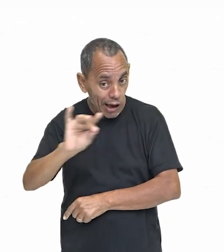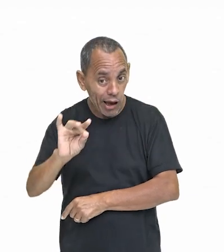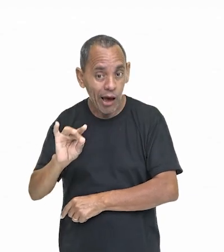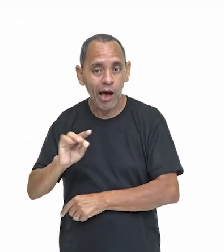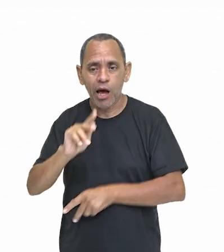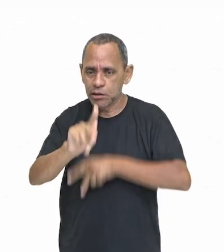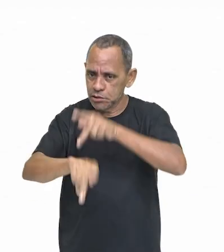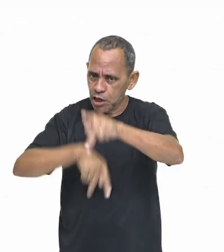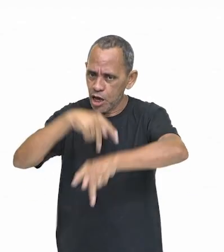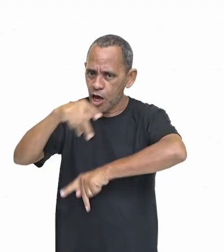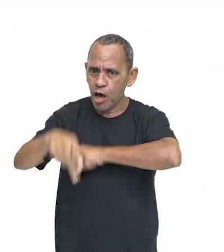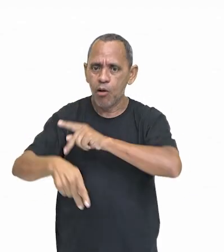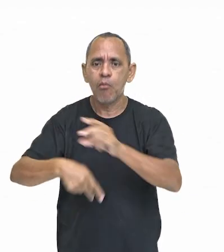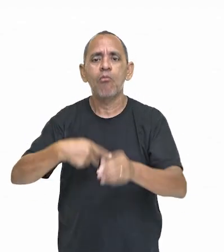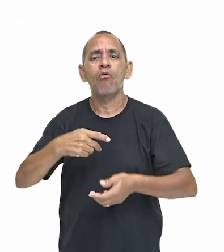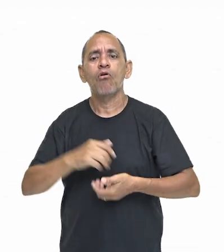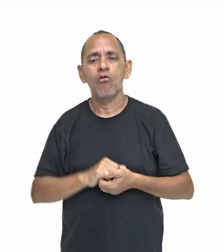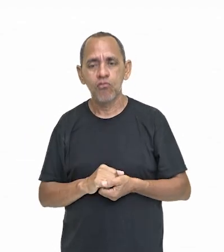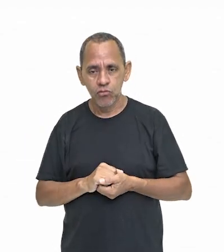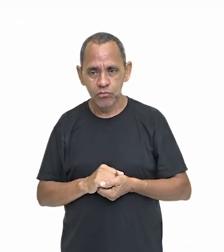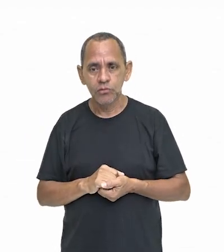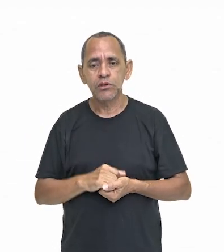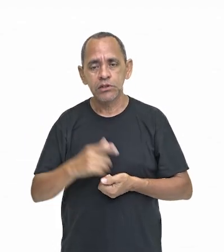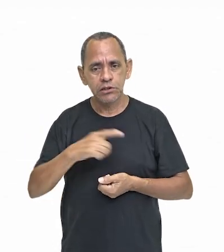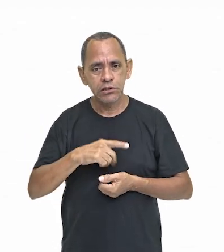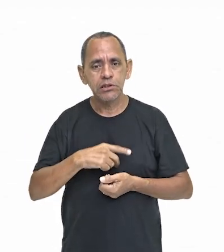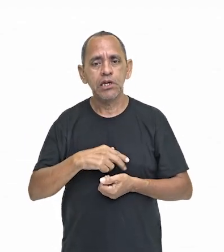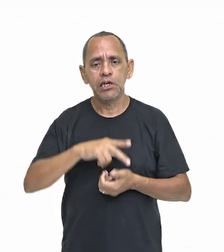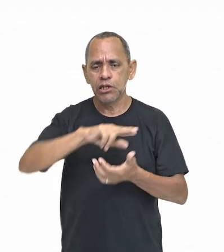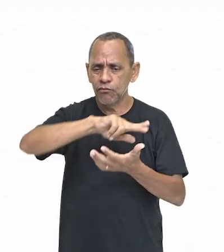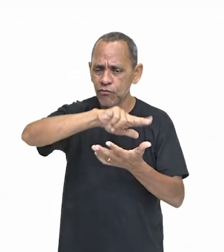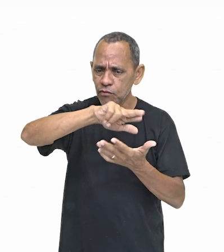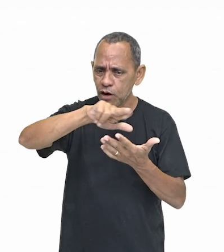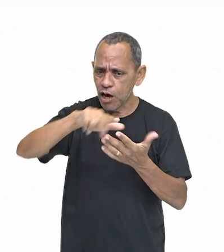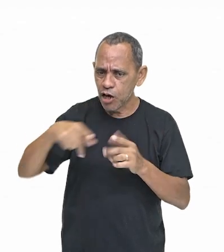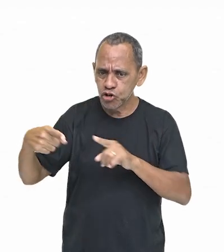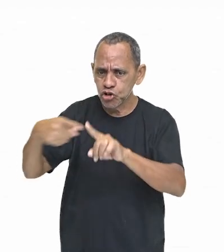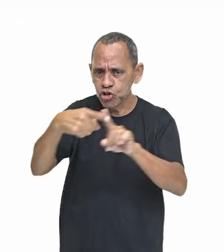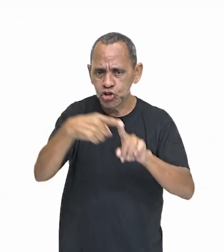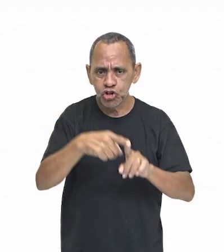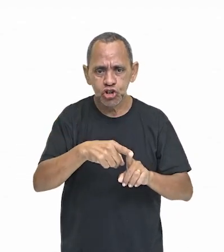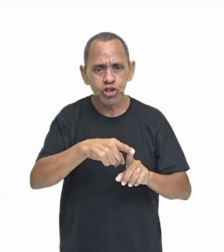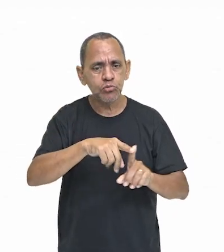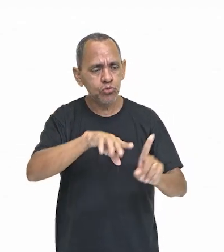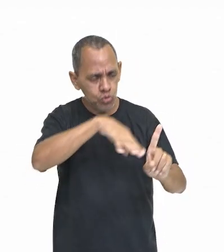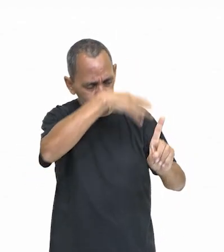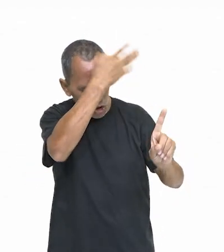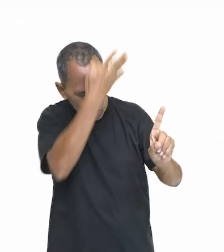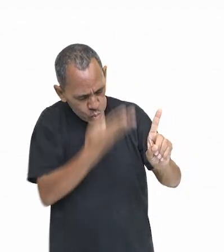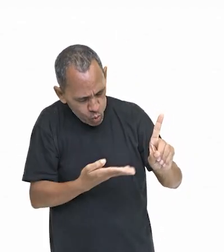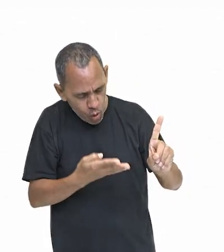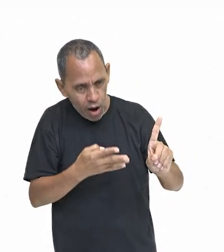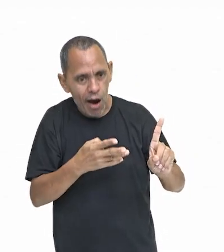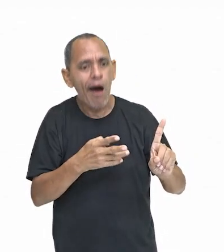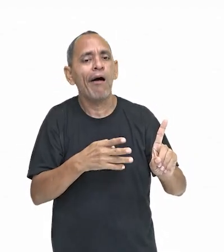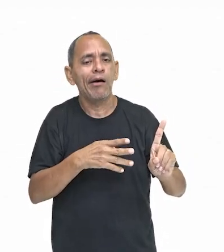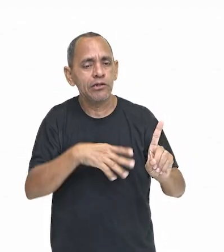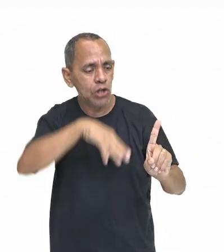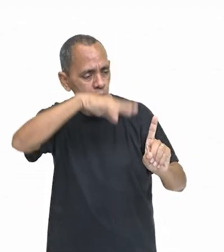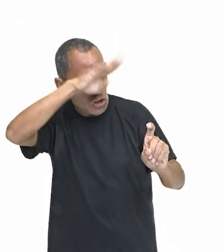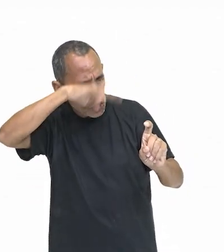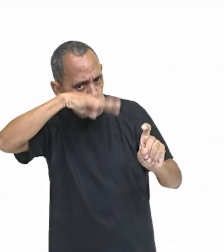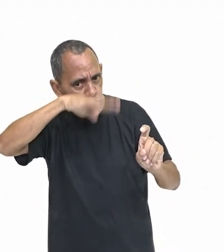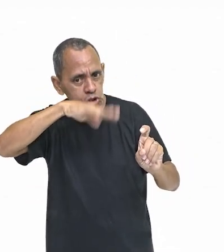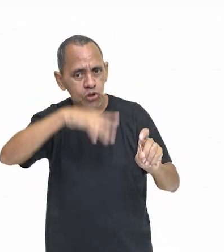próprio sistema de crenças, com seus rituais, seus deuses e suas lendas. Algumas das